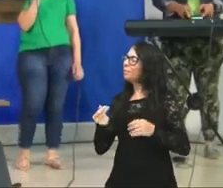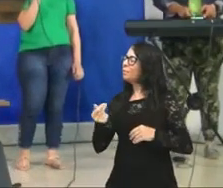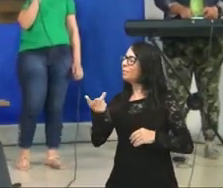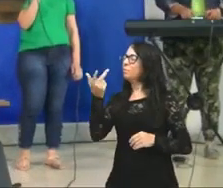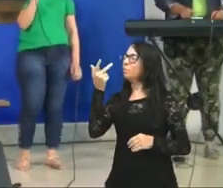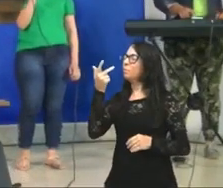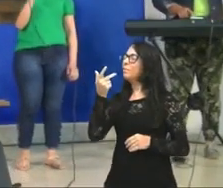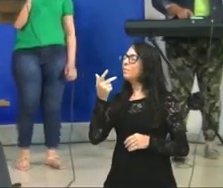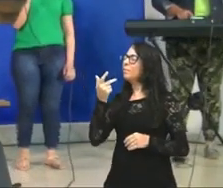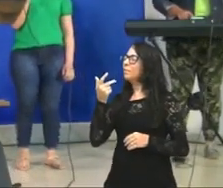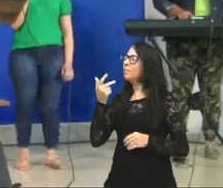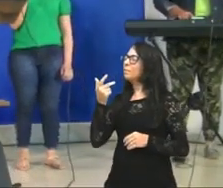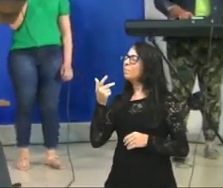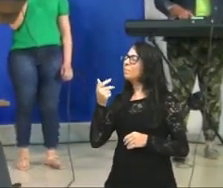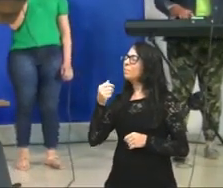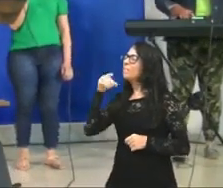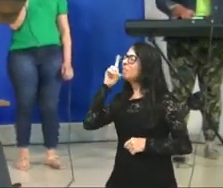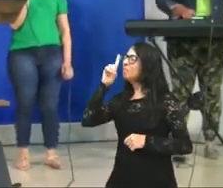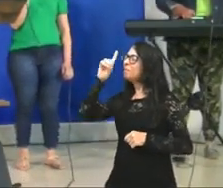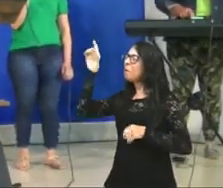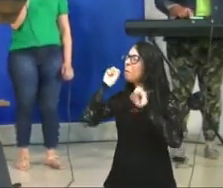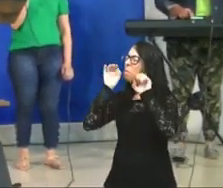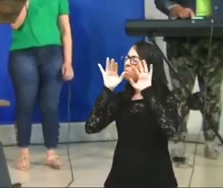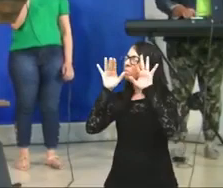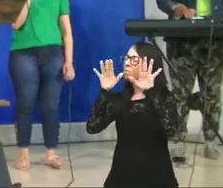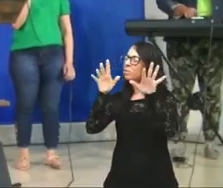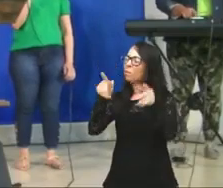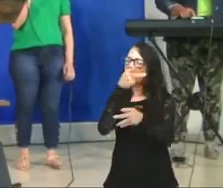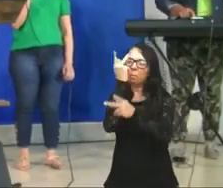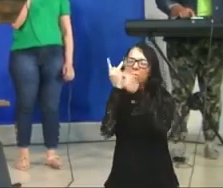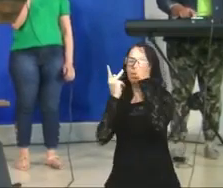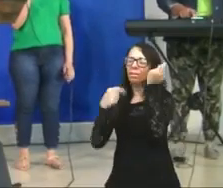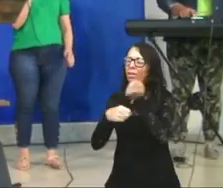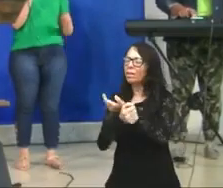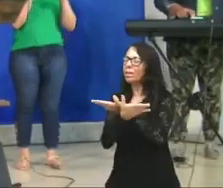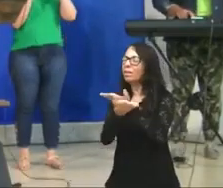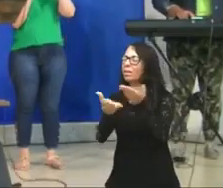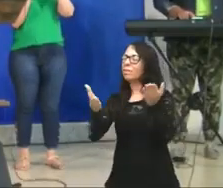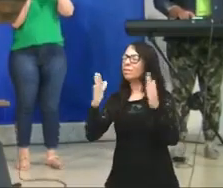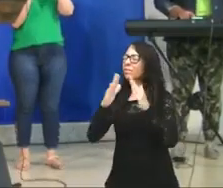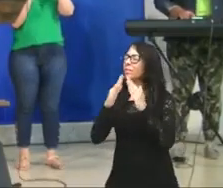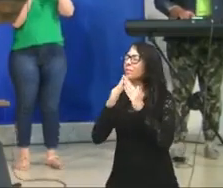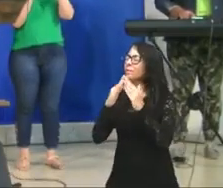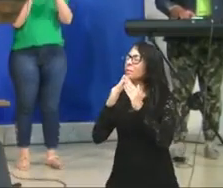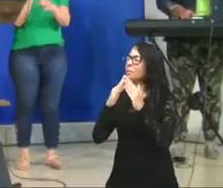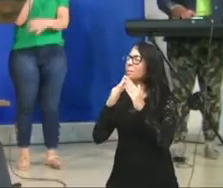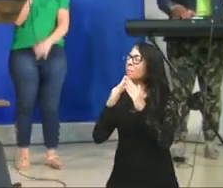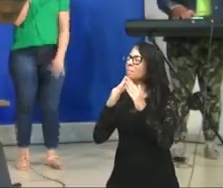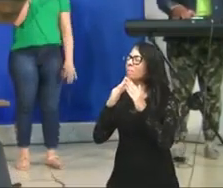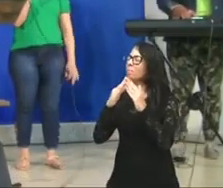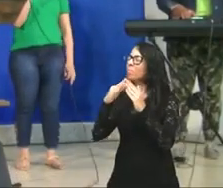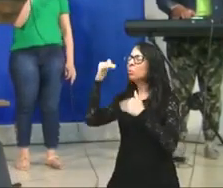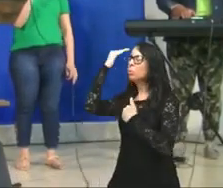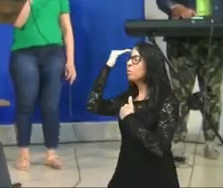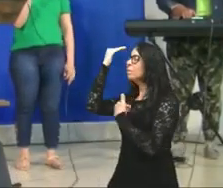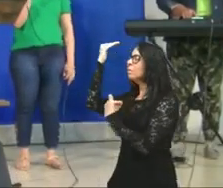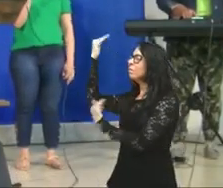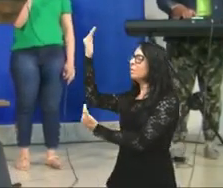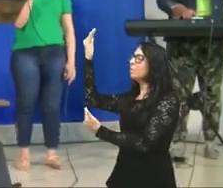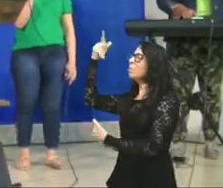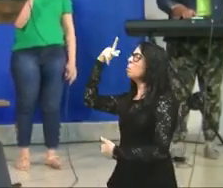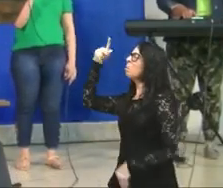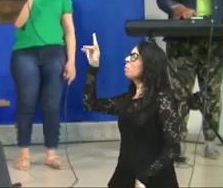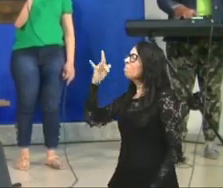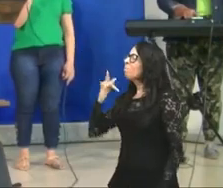casa. Nós te agradecemos, ó Deus, por mais um dia de misericórdia, de proteção. E te pedimos,